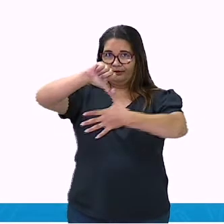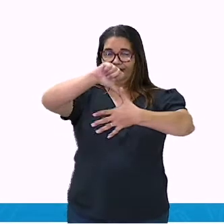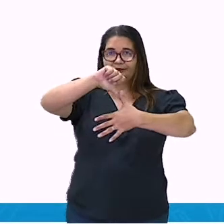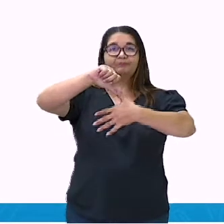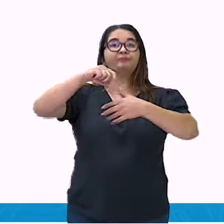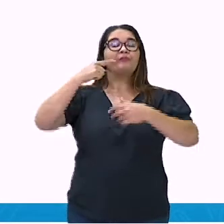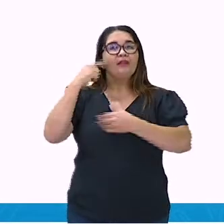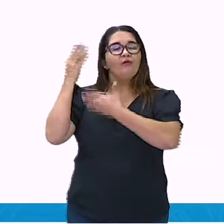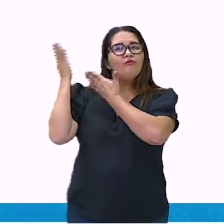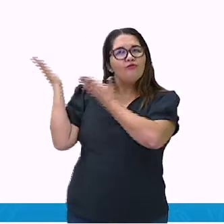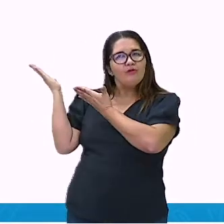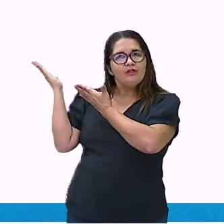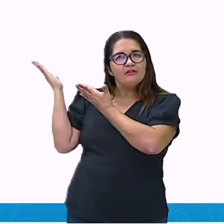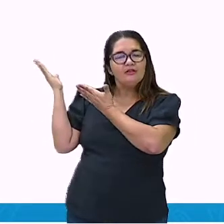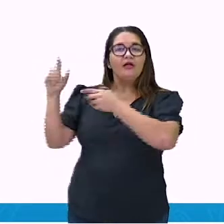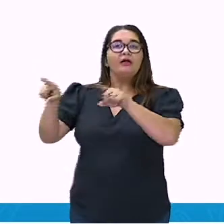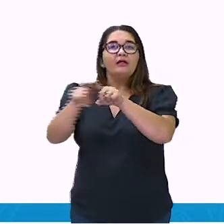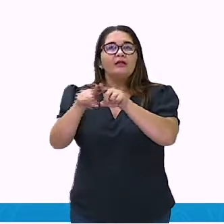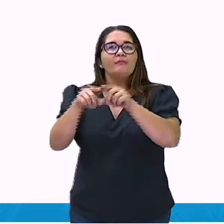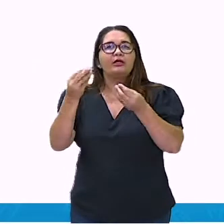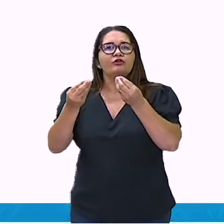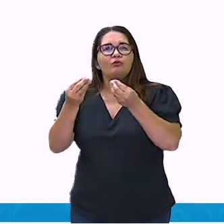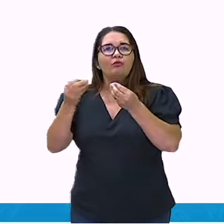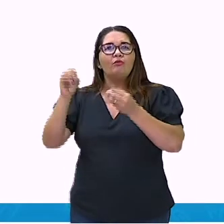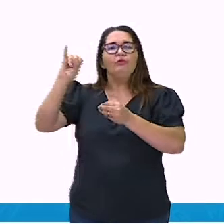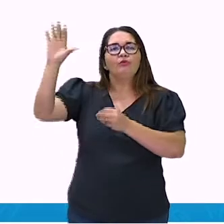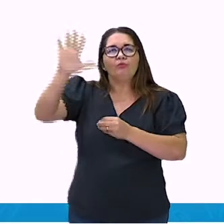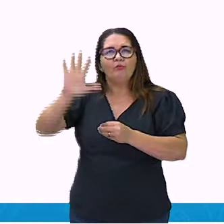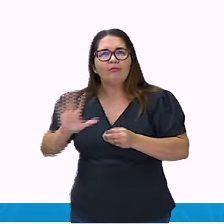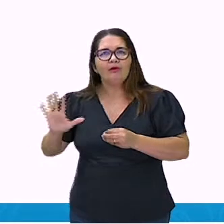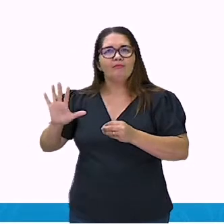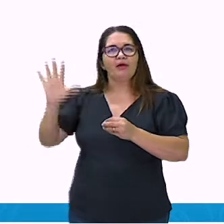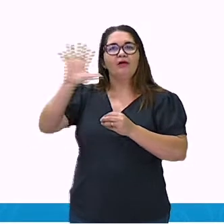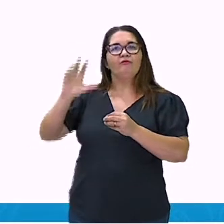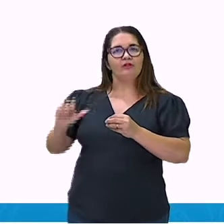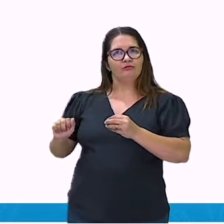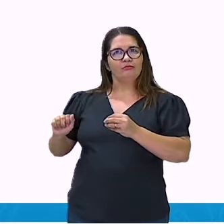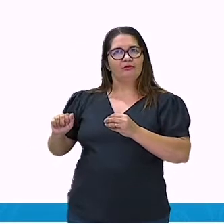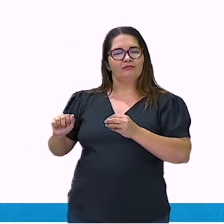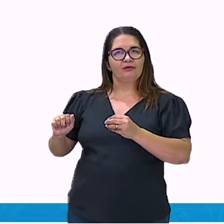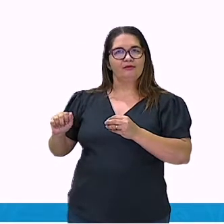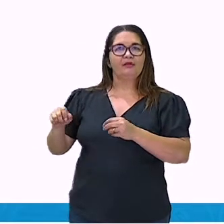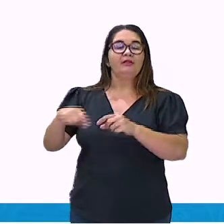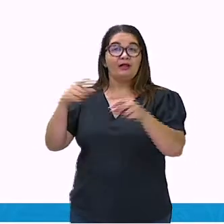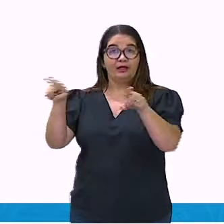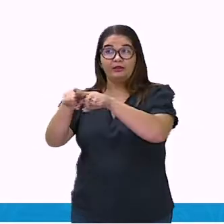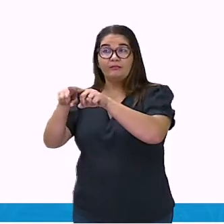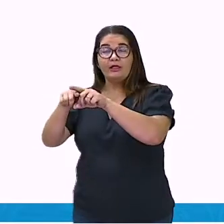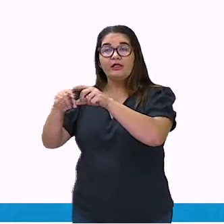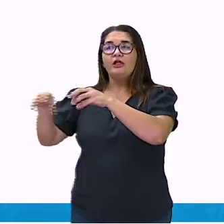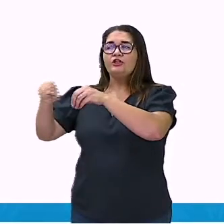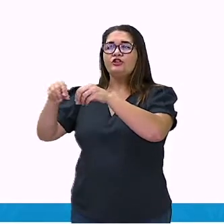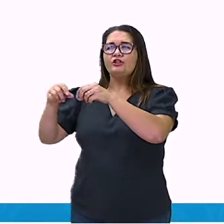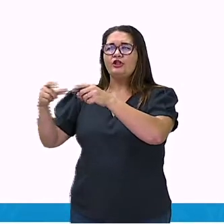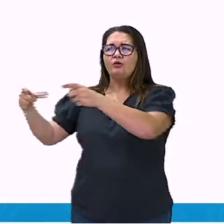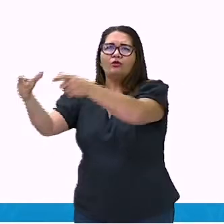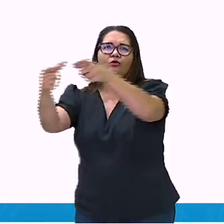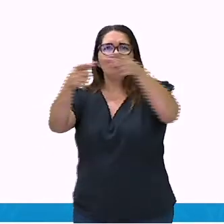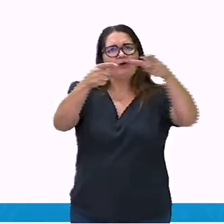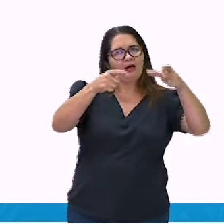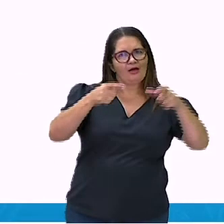território brasileiro, quanto a América Espanhola, que são os outros territórios